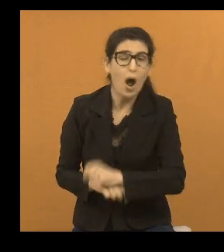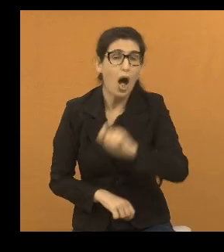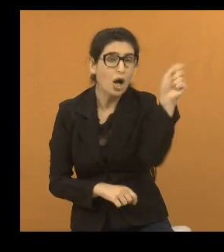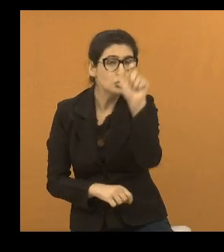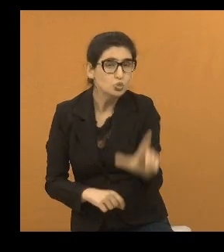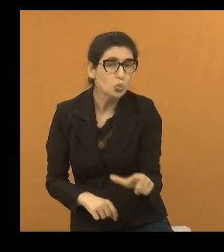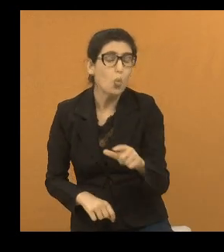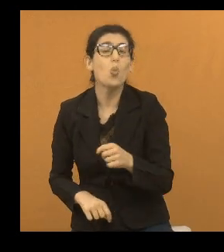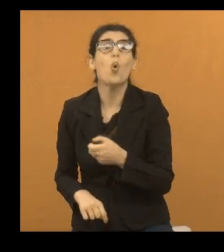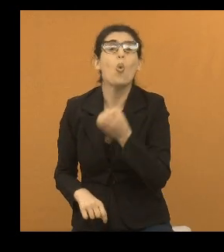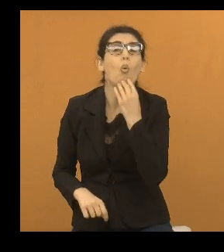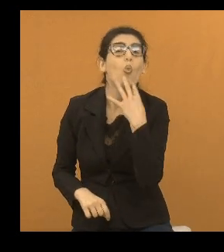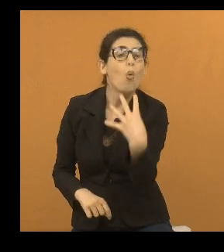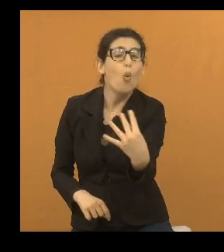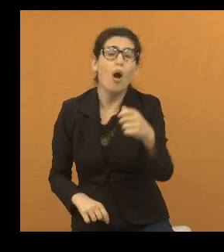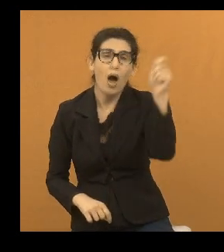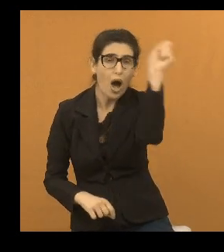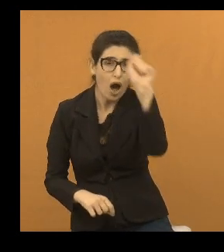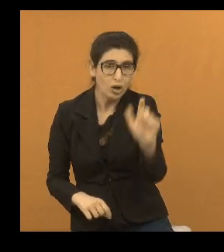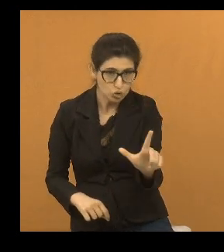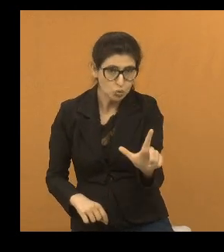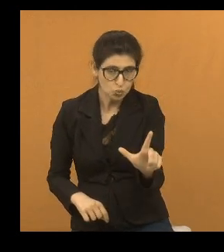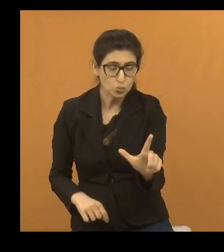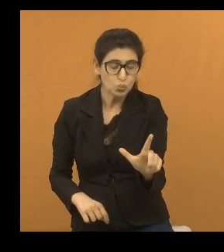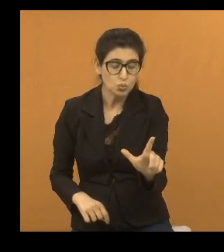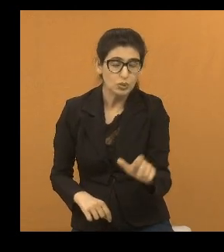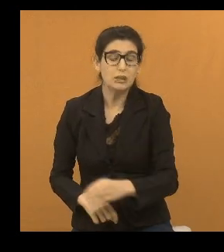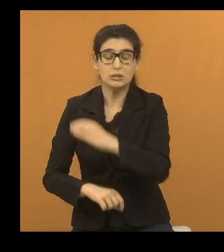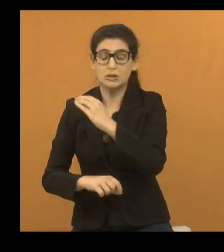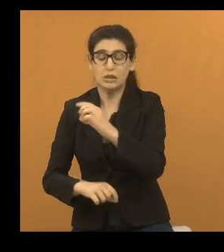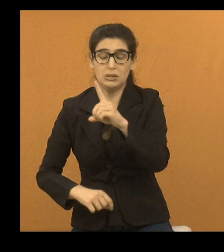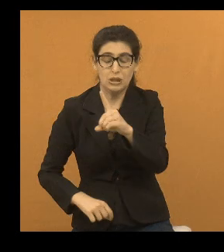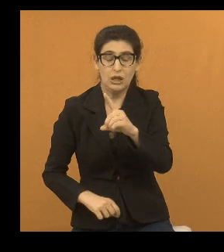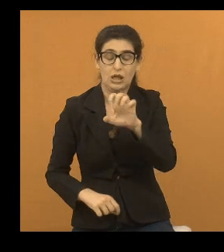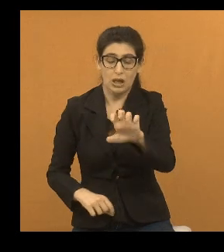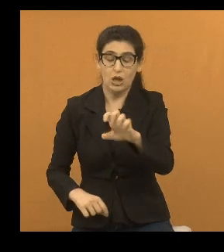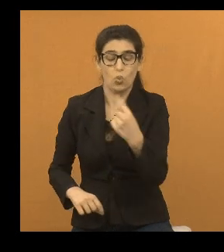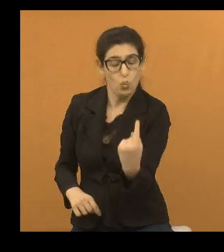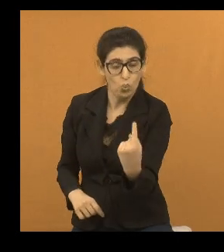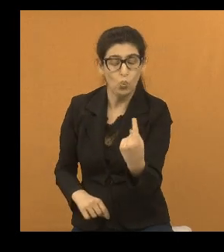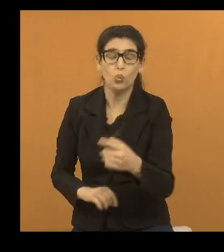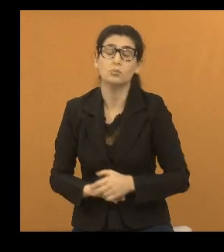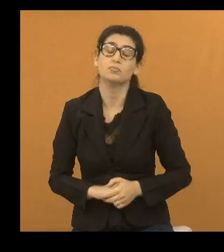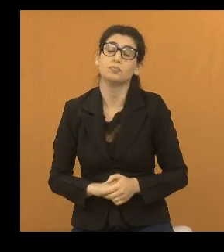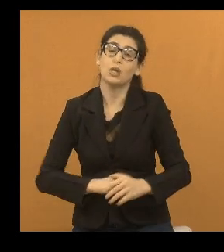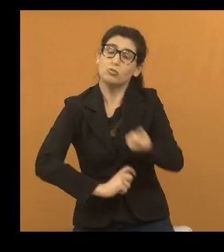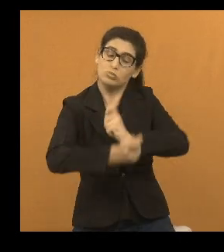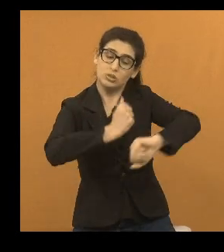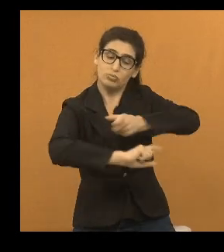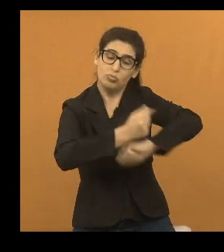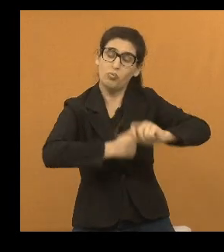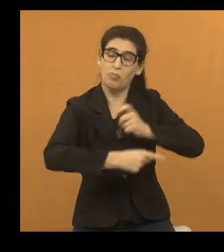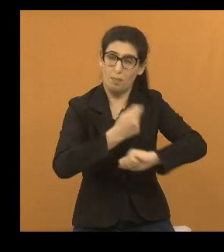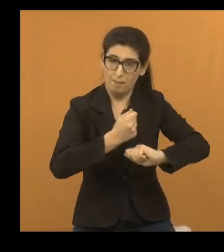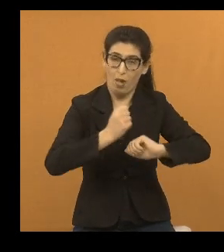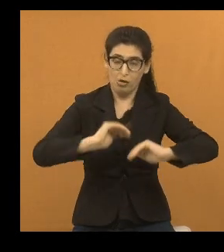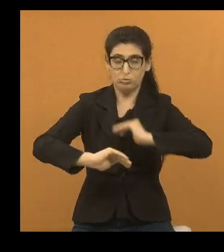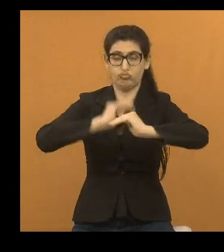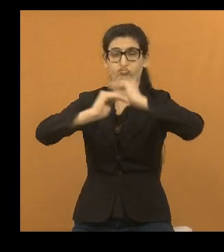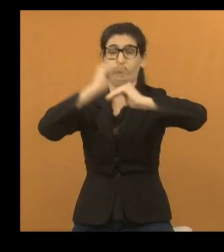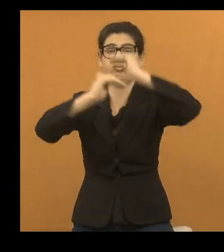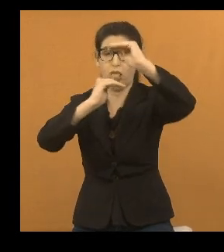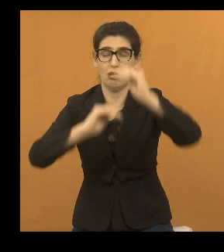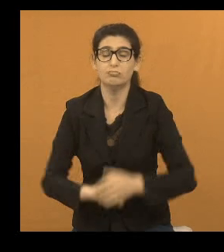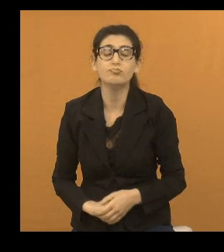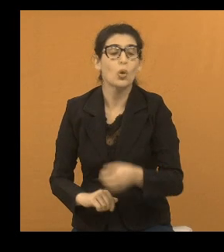azul que está CDE1, Corredor de Desenvolvimento Econômico. Se passar para o próximo slide, por favor.